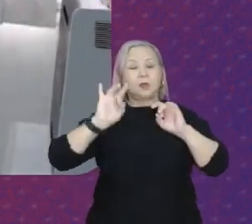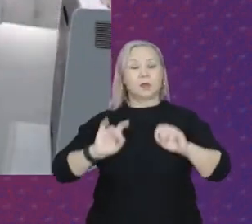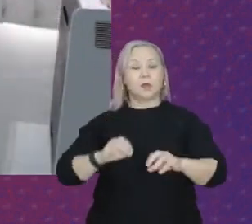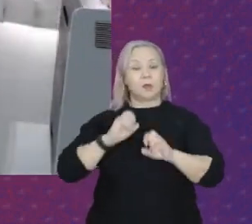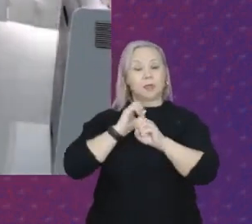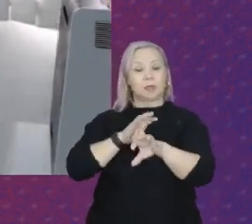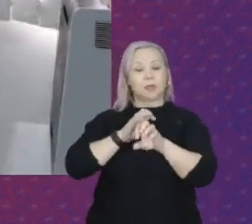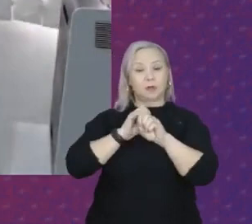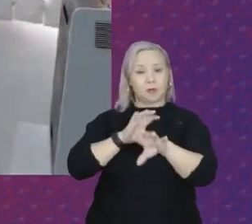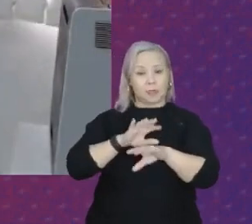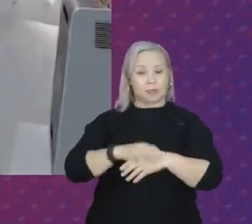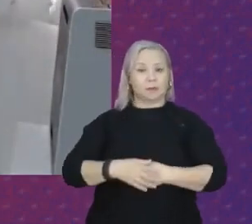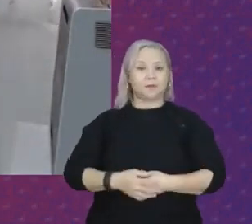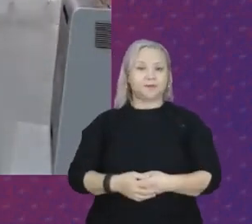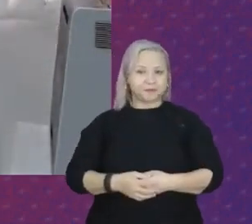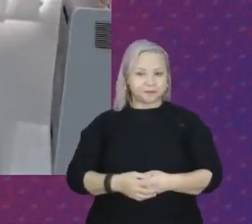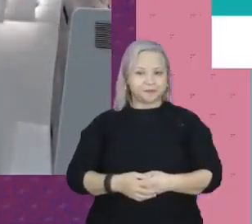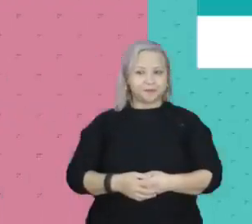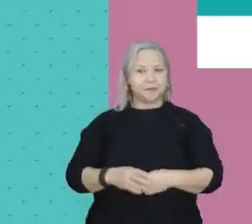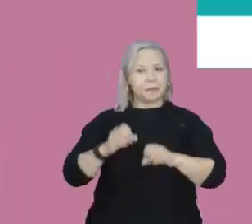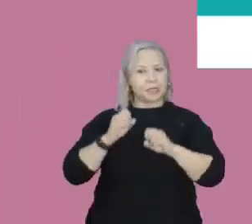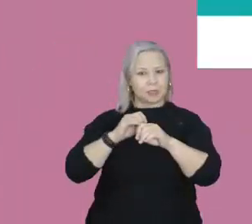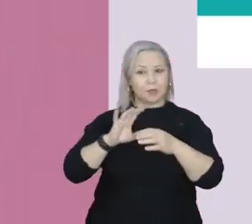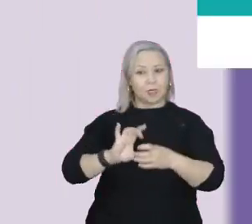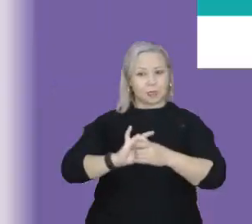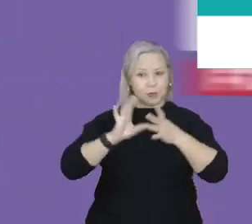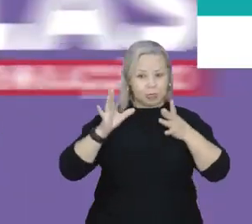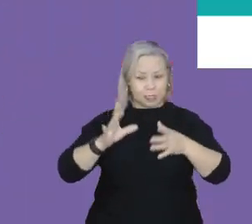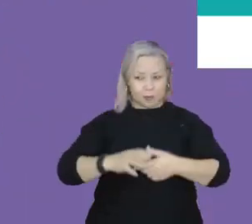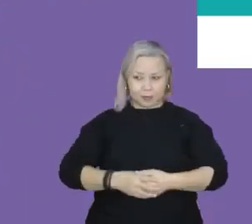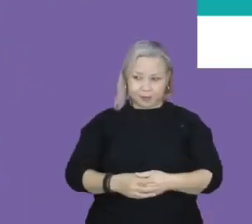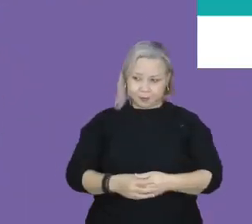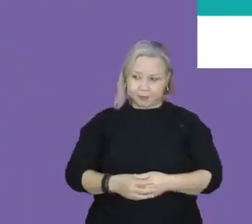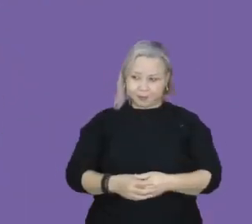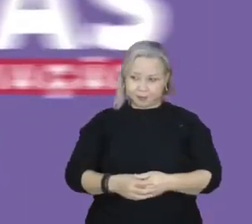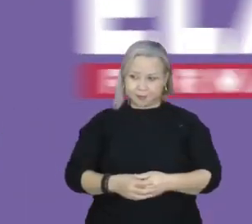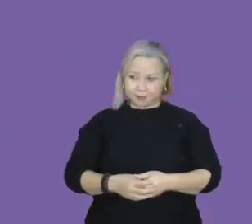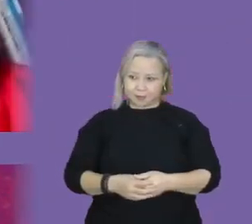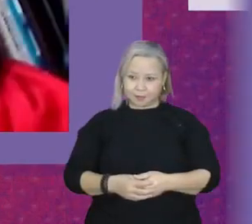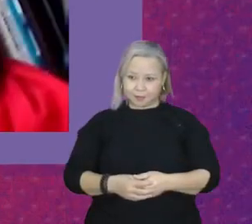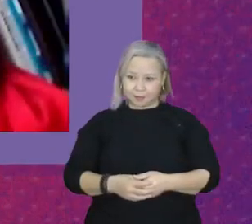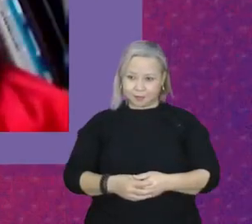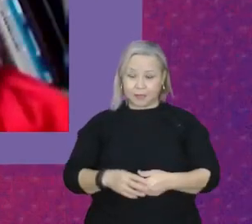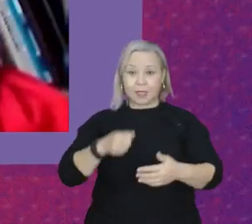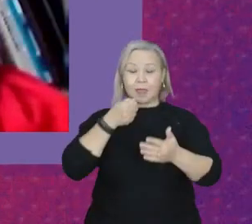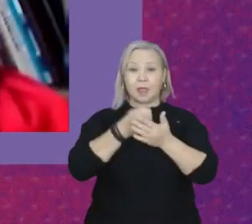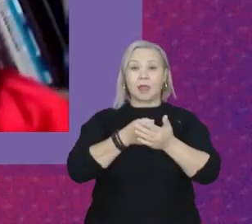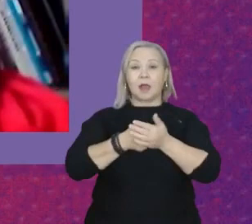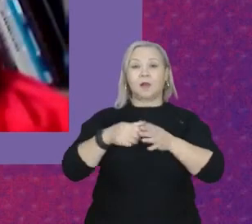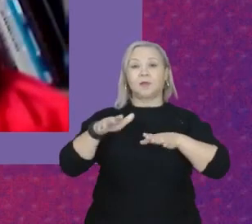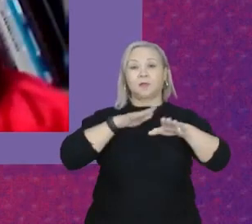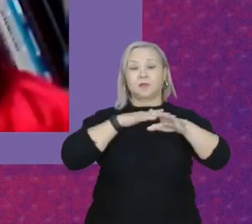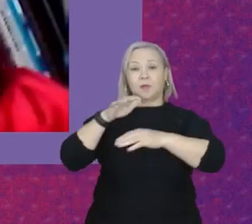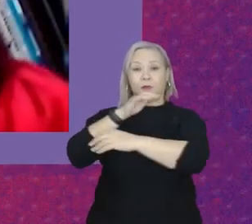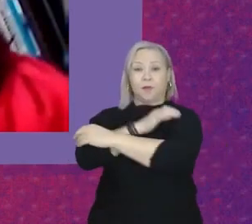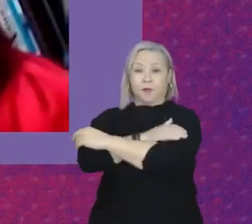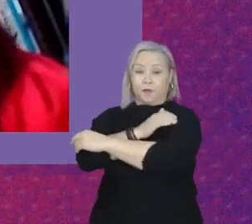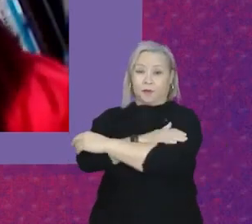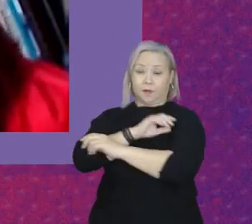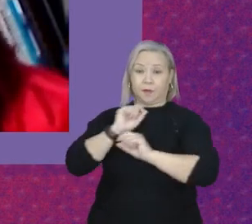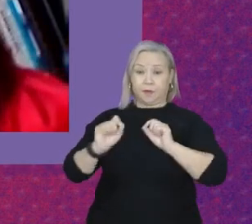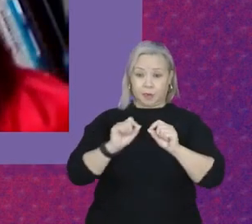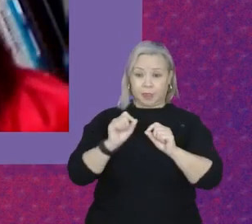educação, para promover essa educação libertadora. A luta dos movimentos feministas rendeu